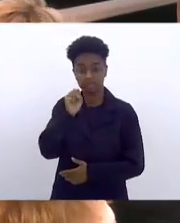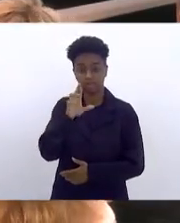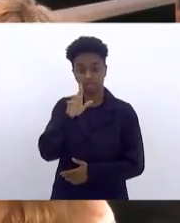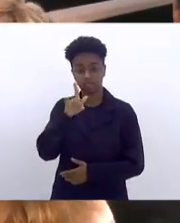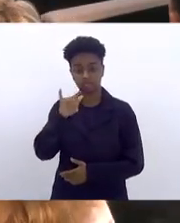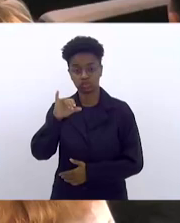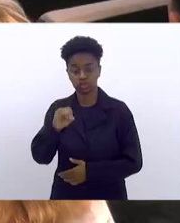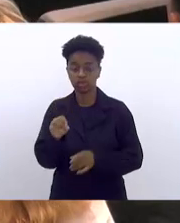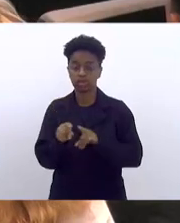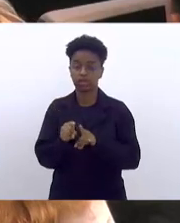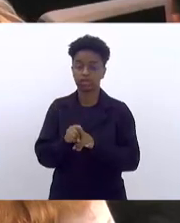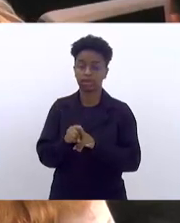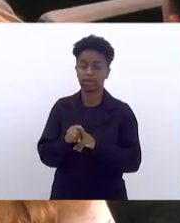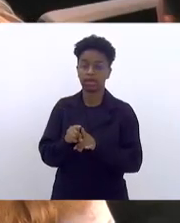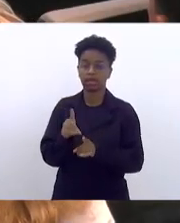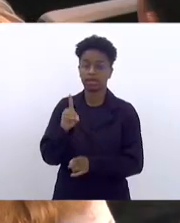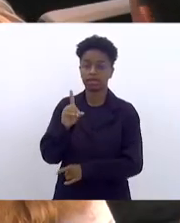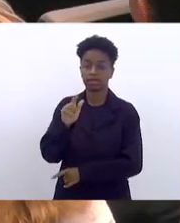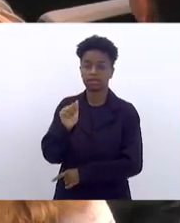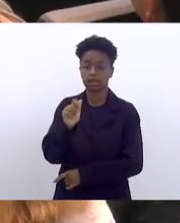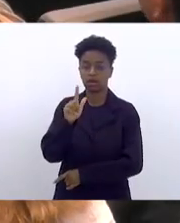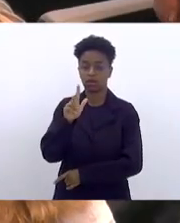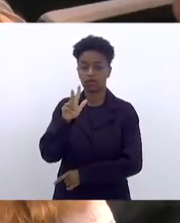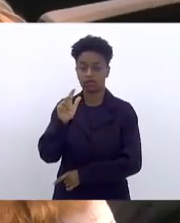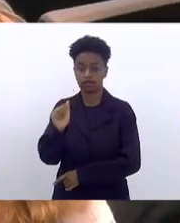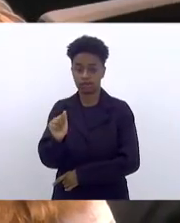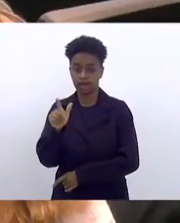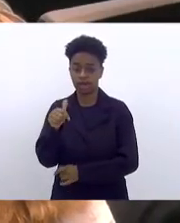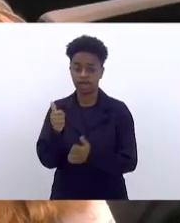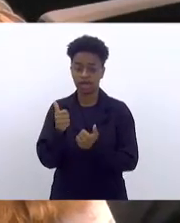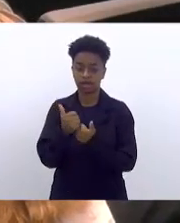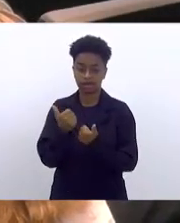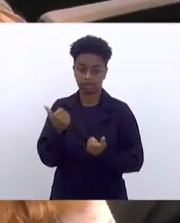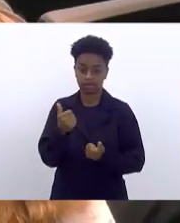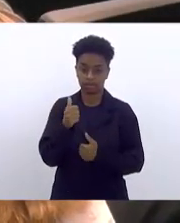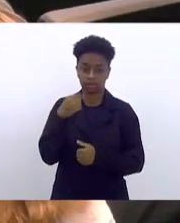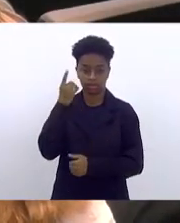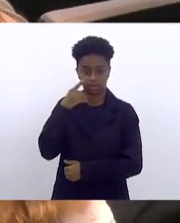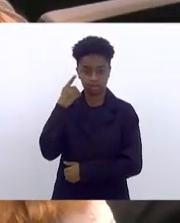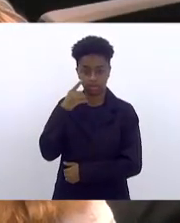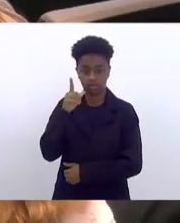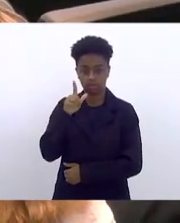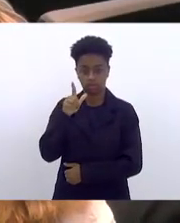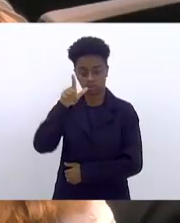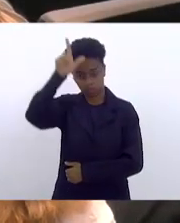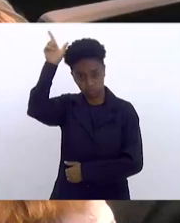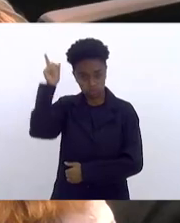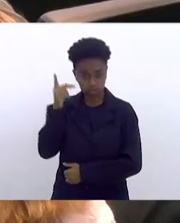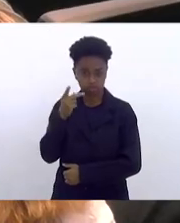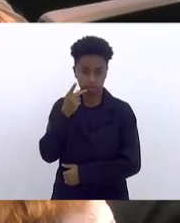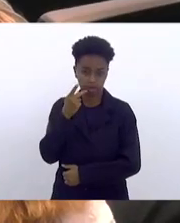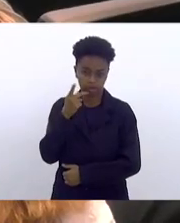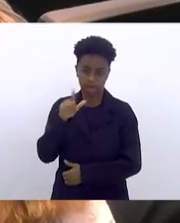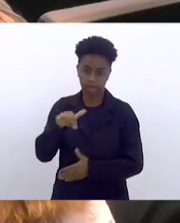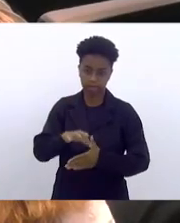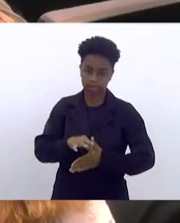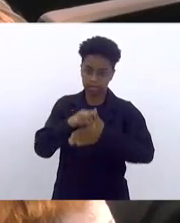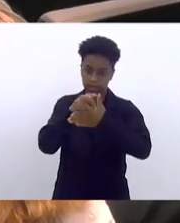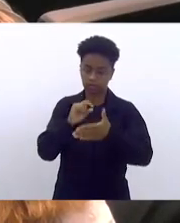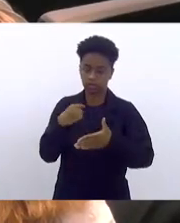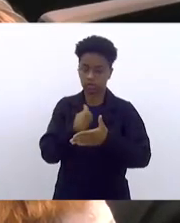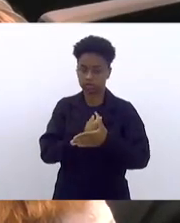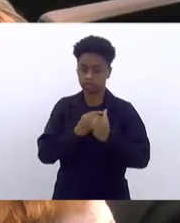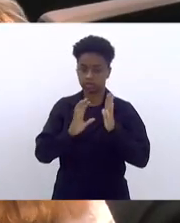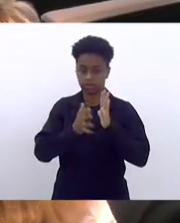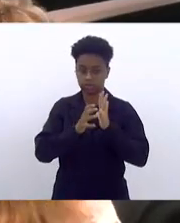registrar a presença da Dalva que é assessora do deputado Luiz Paulo que é o grande líder do nosso partido aqui do